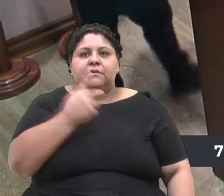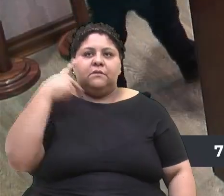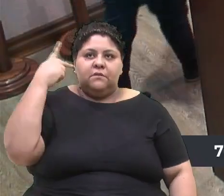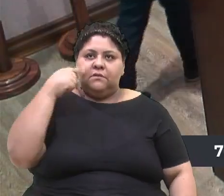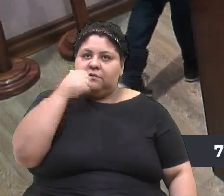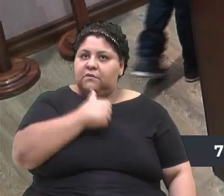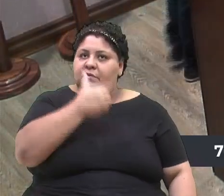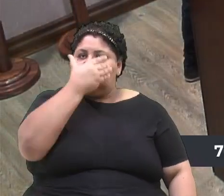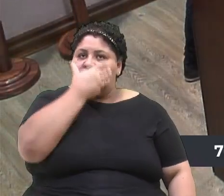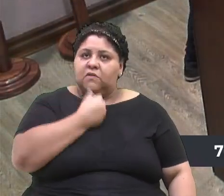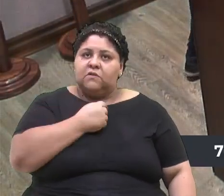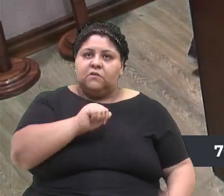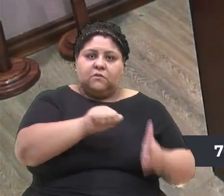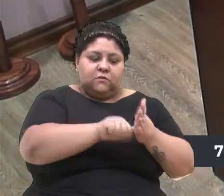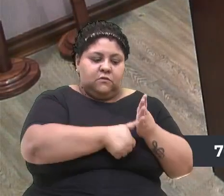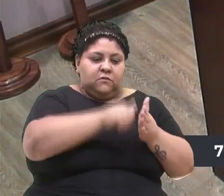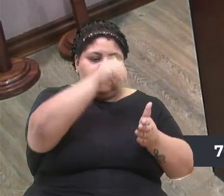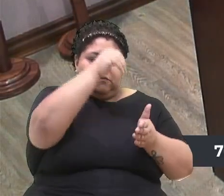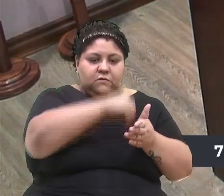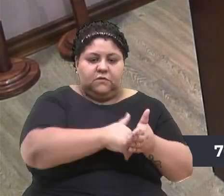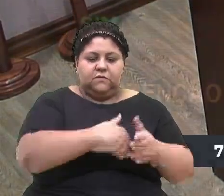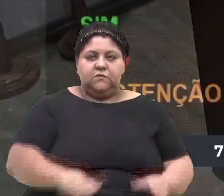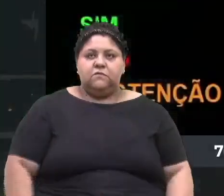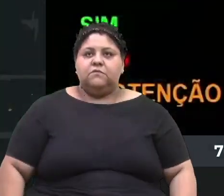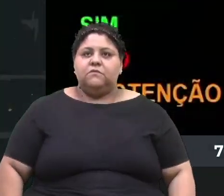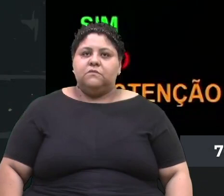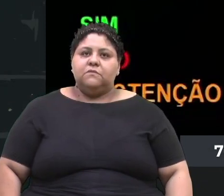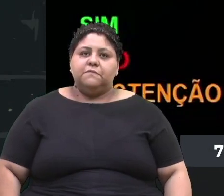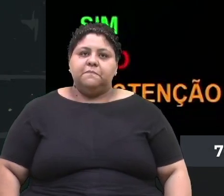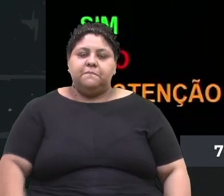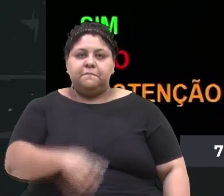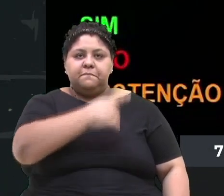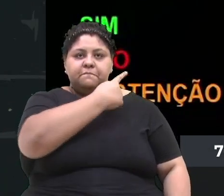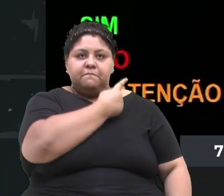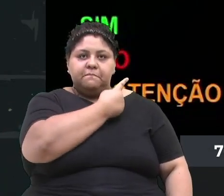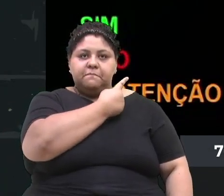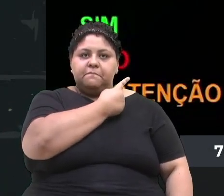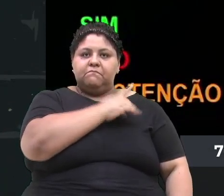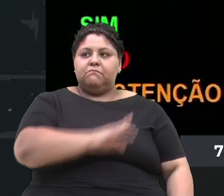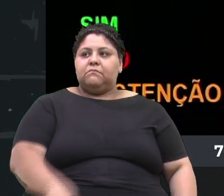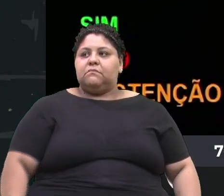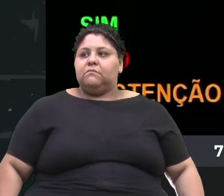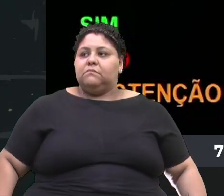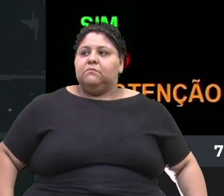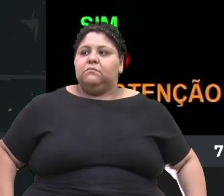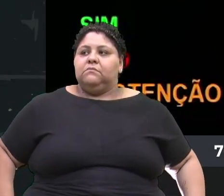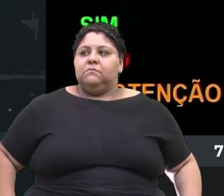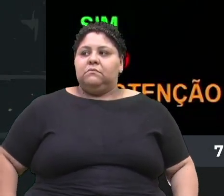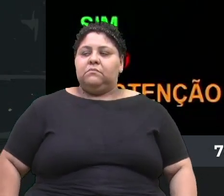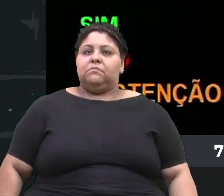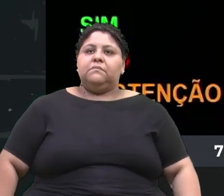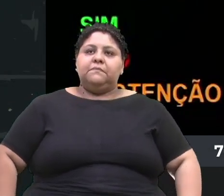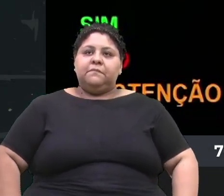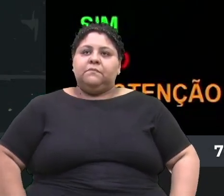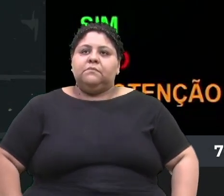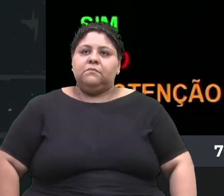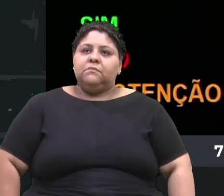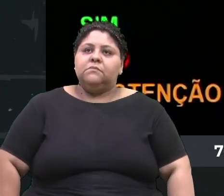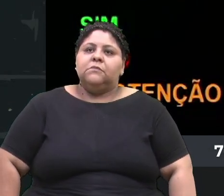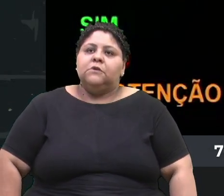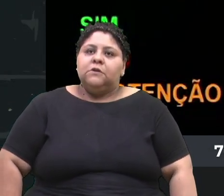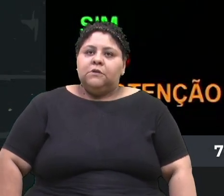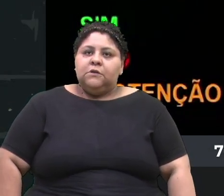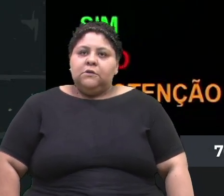Vereadoras e vereadores que registram seus votos. Gladys Fris, como vota? Eu voto sim, senhor presidente. Obrigado,